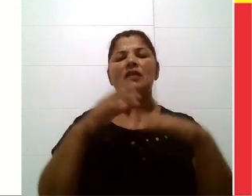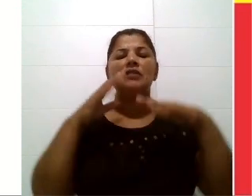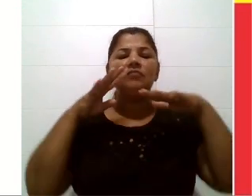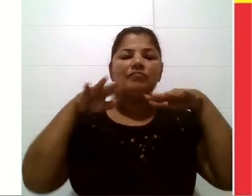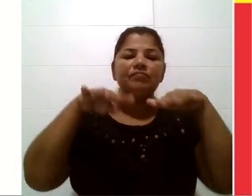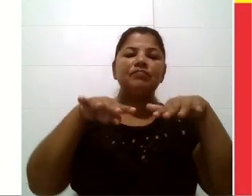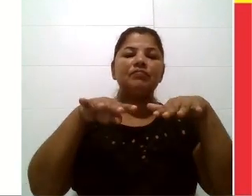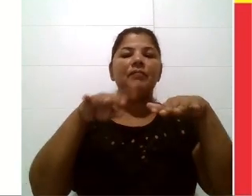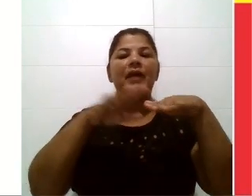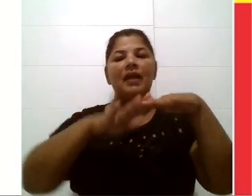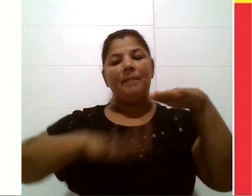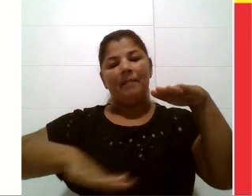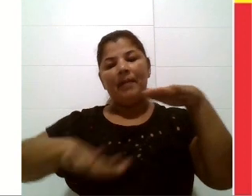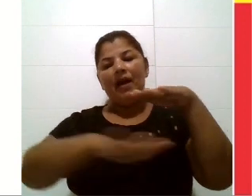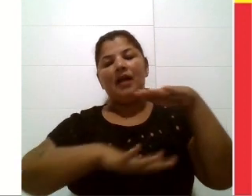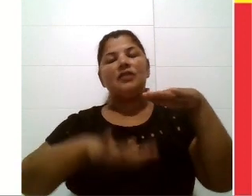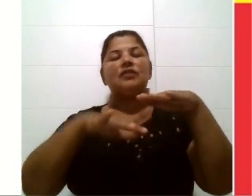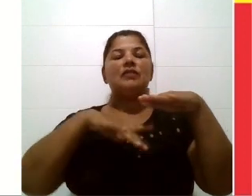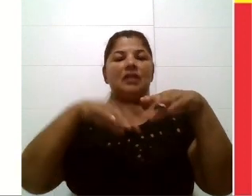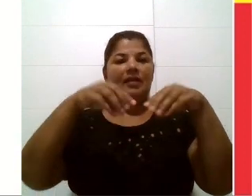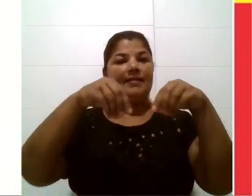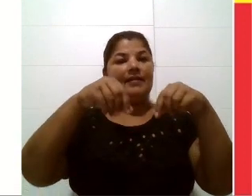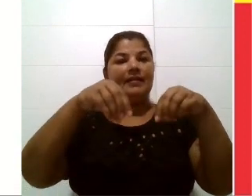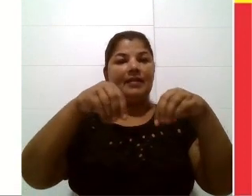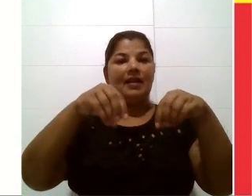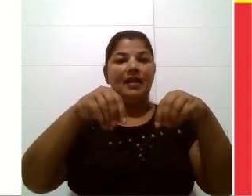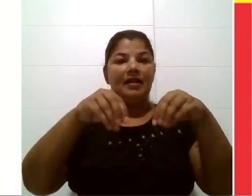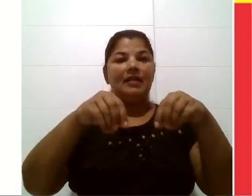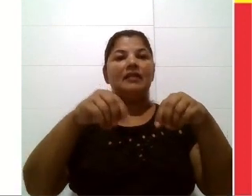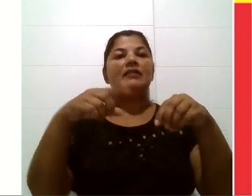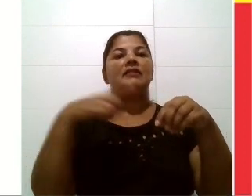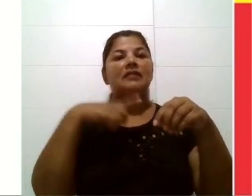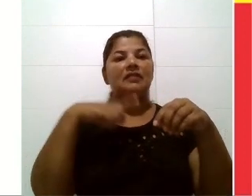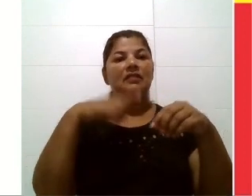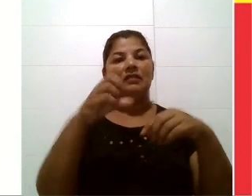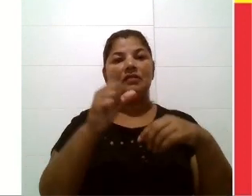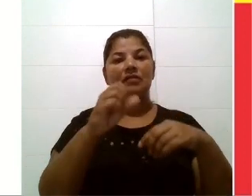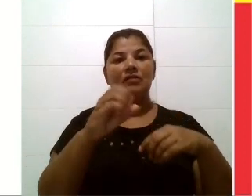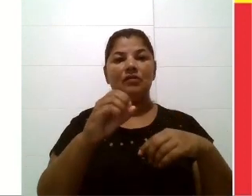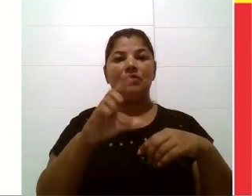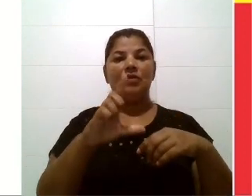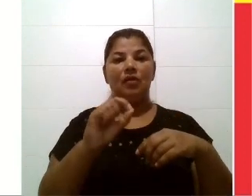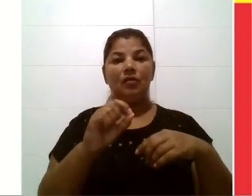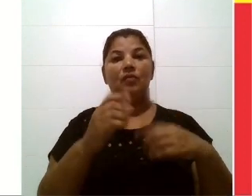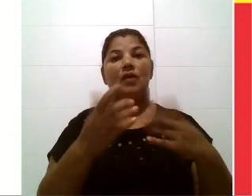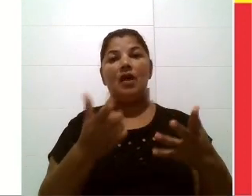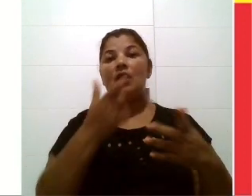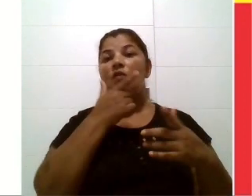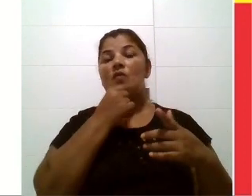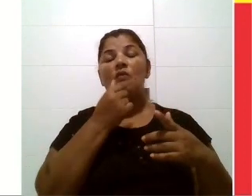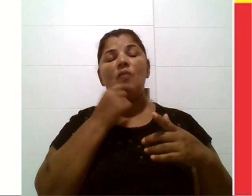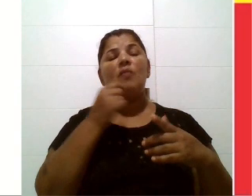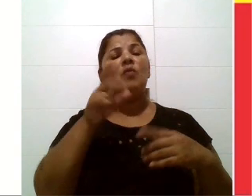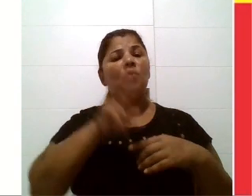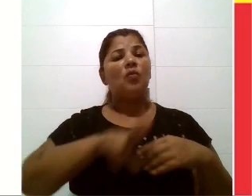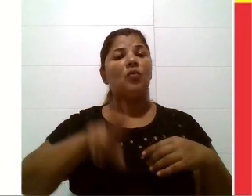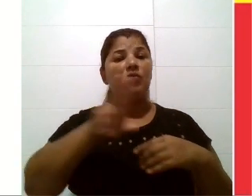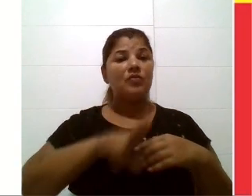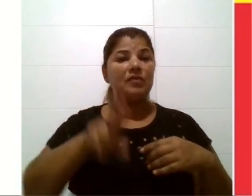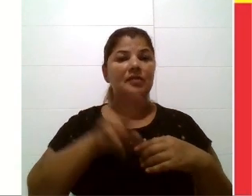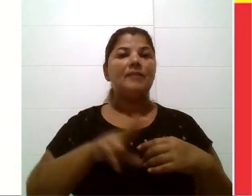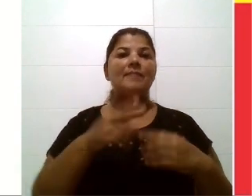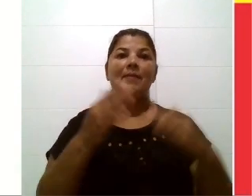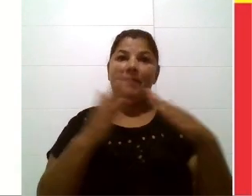abaixo dessa cidade existe uma camada de terra, existe uma camada de solo. Tá? Então o homem ele ocupa essa área para